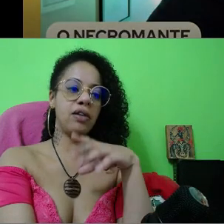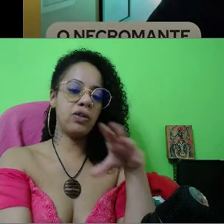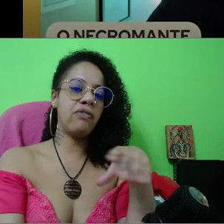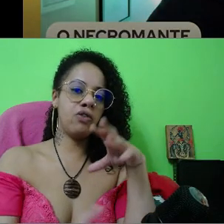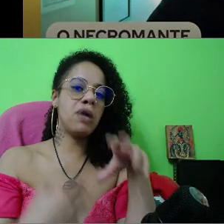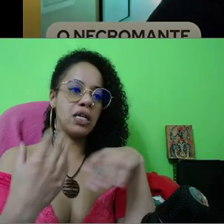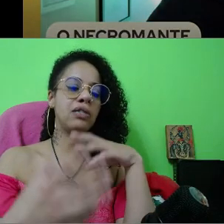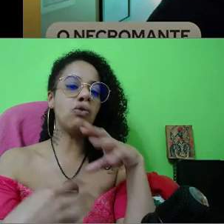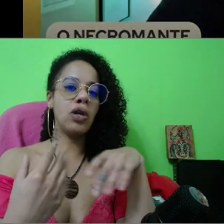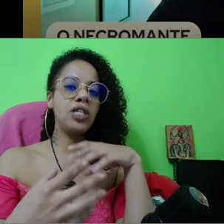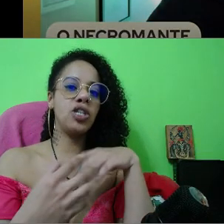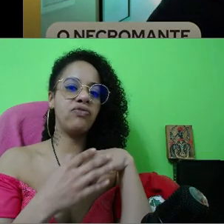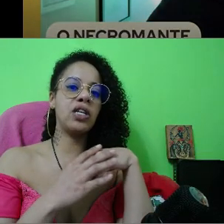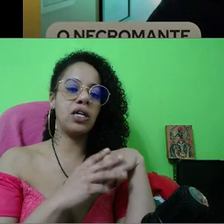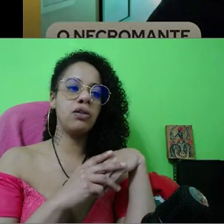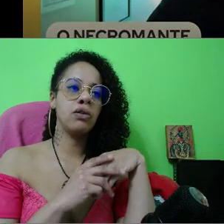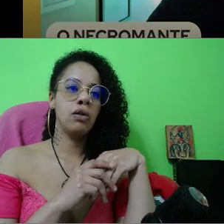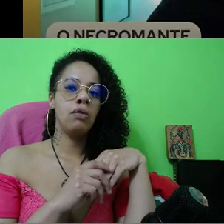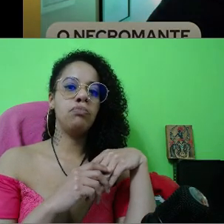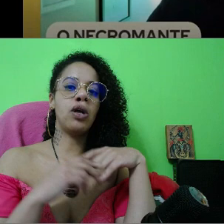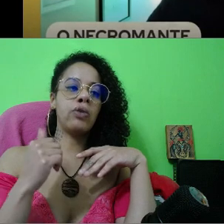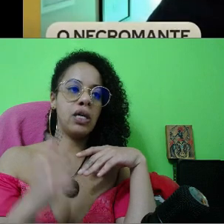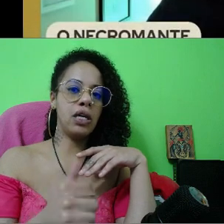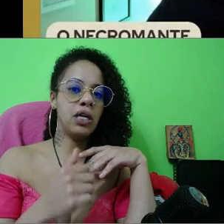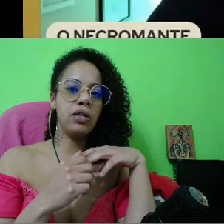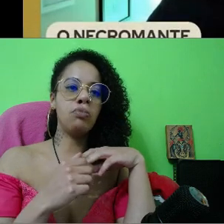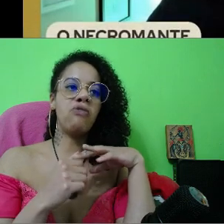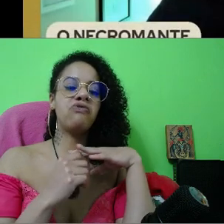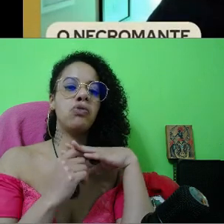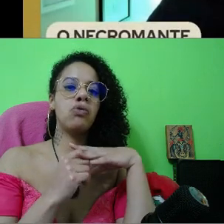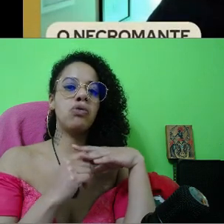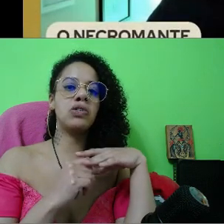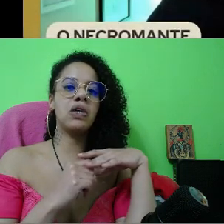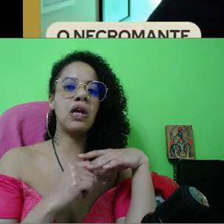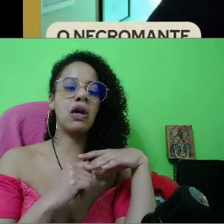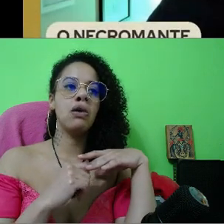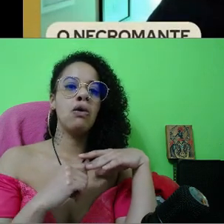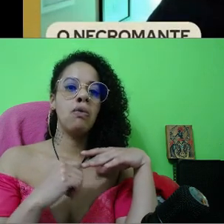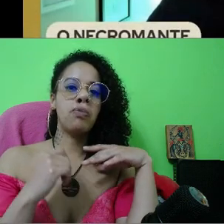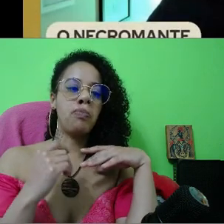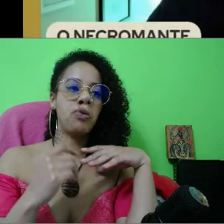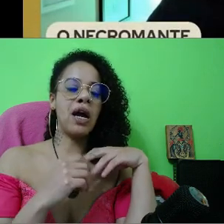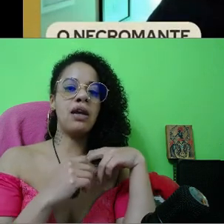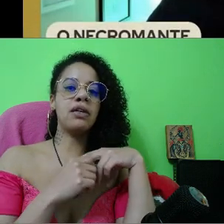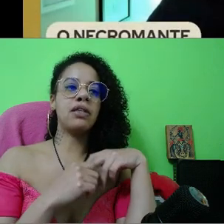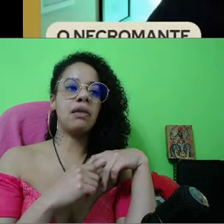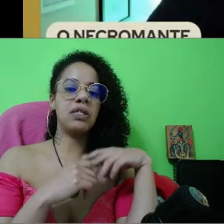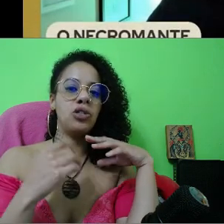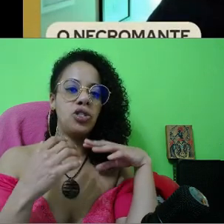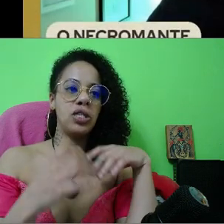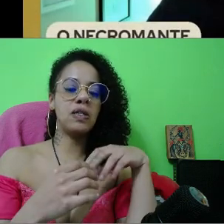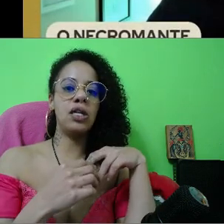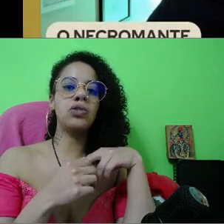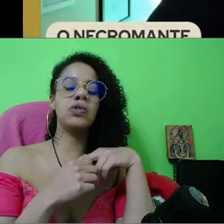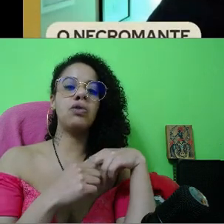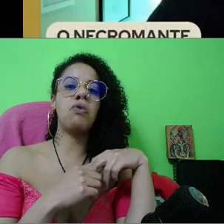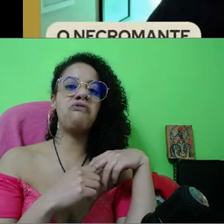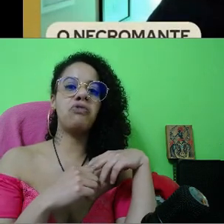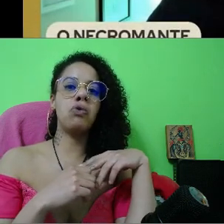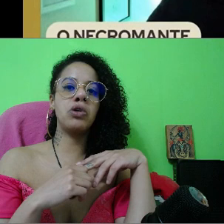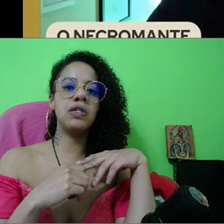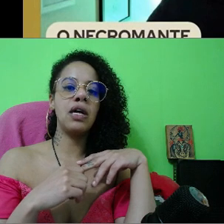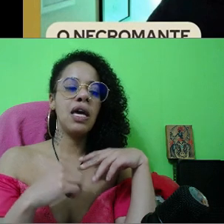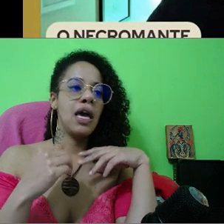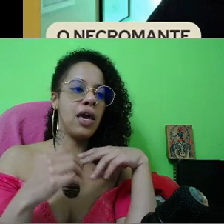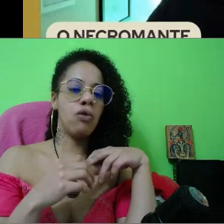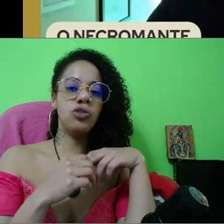você Isso aí foi uma questão coletiva né biólogo Henrique deu uma força né próprio Merlin que tem bastante inscritos